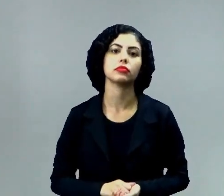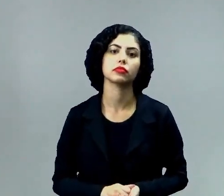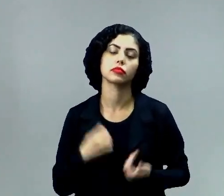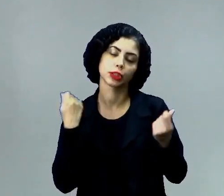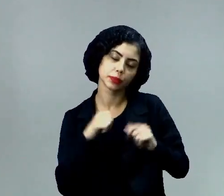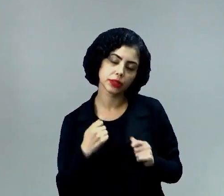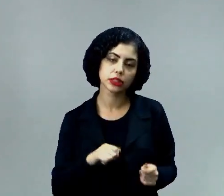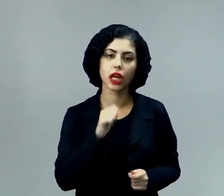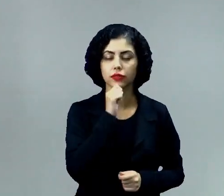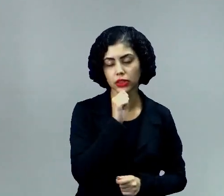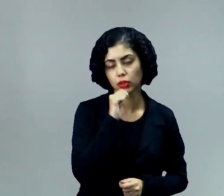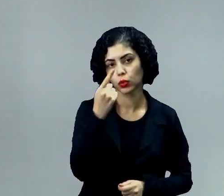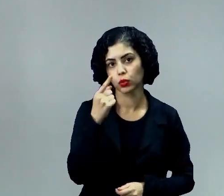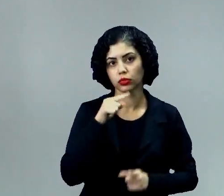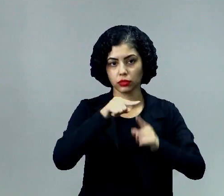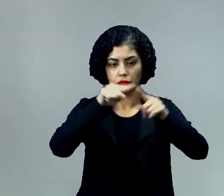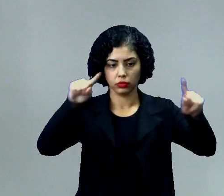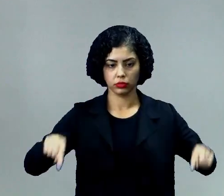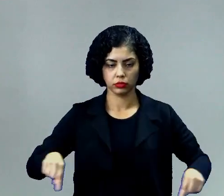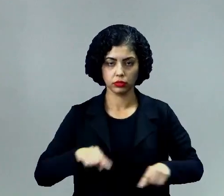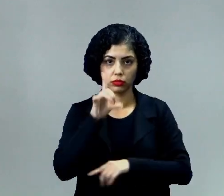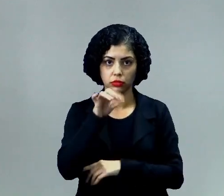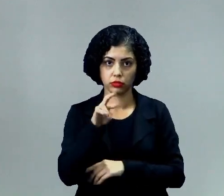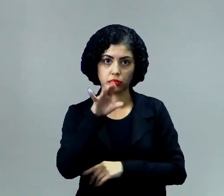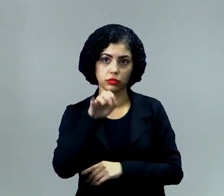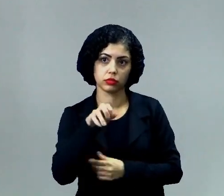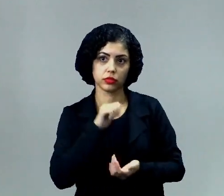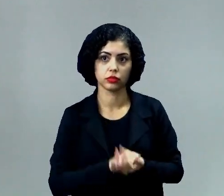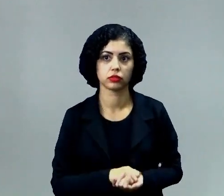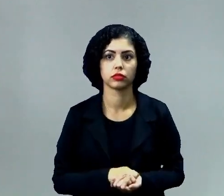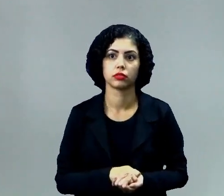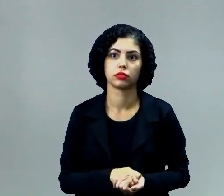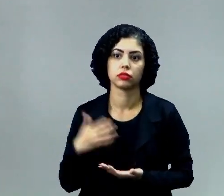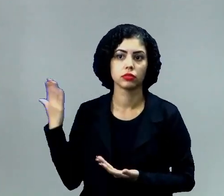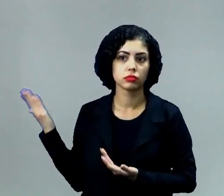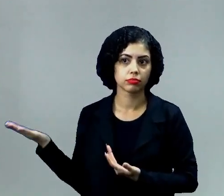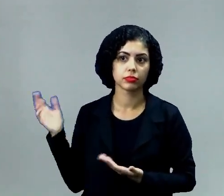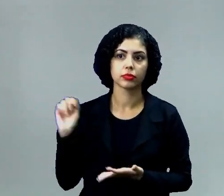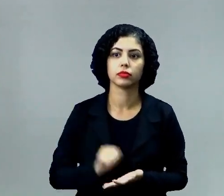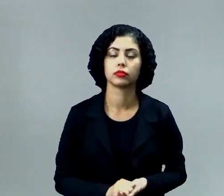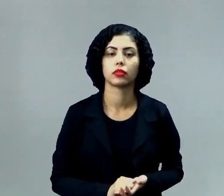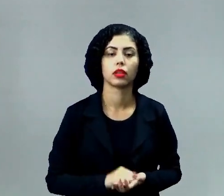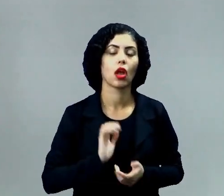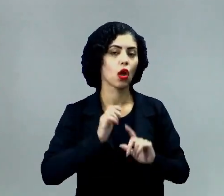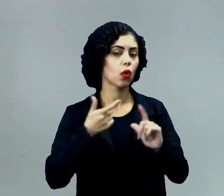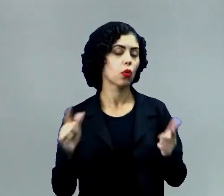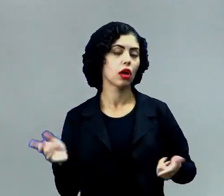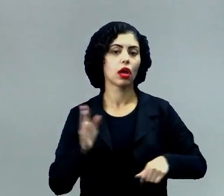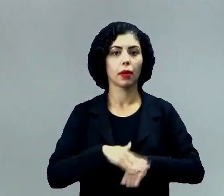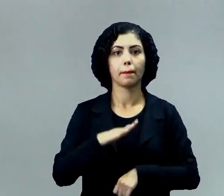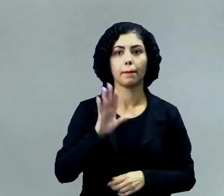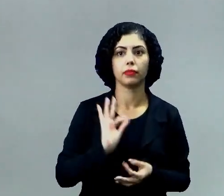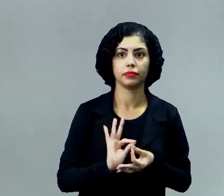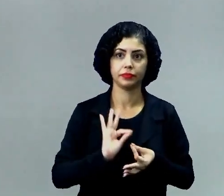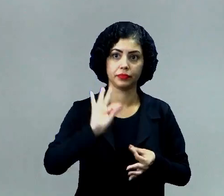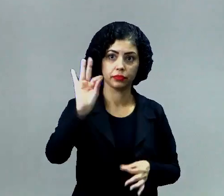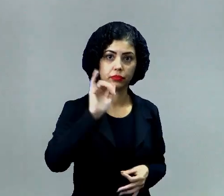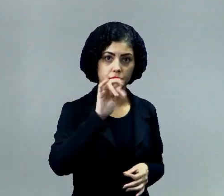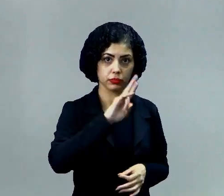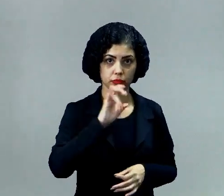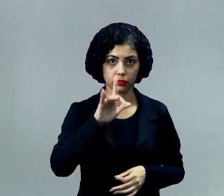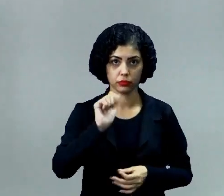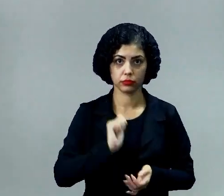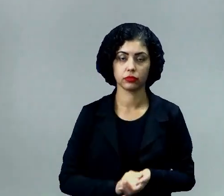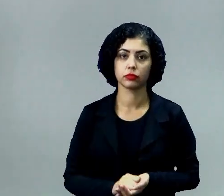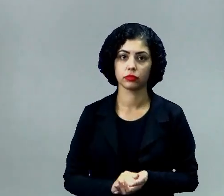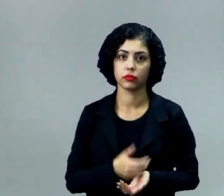eu precisava um campo em formato de diamante, aqui, quanto mais irregular